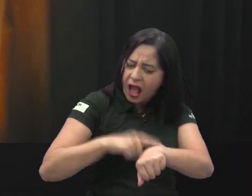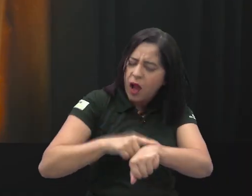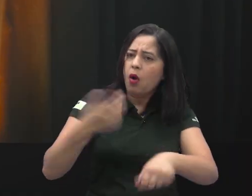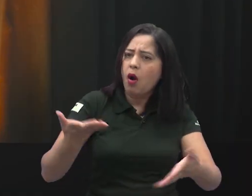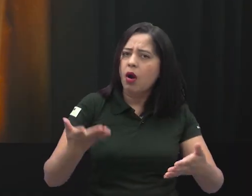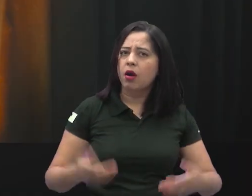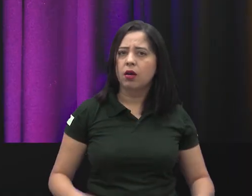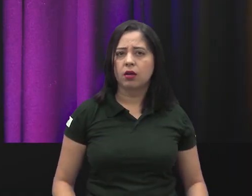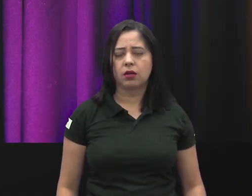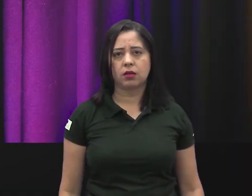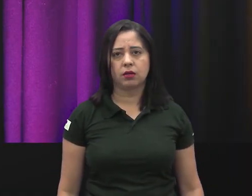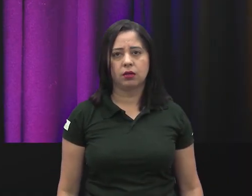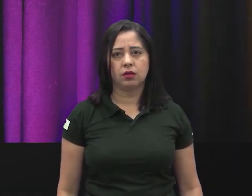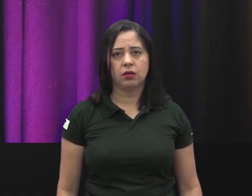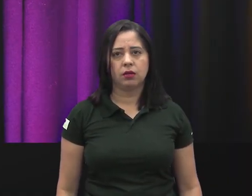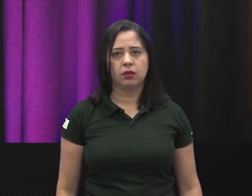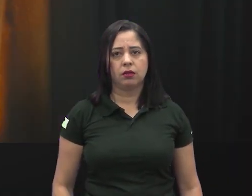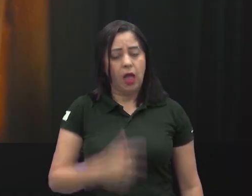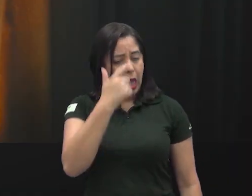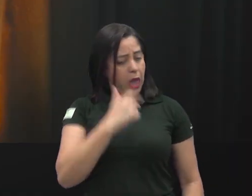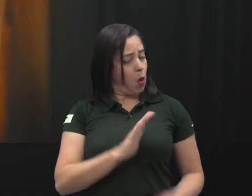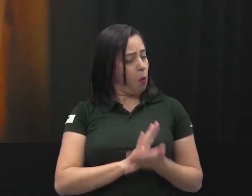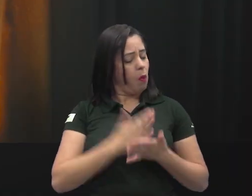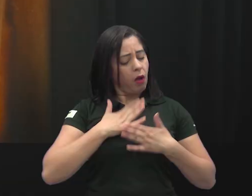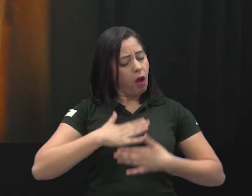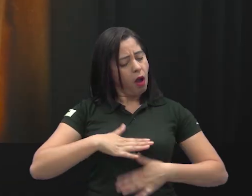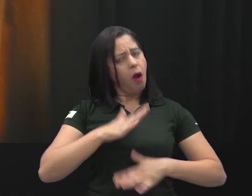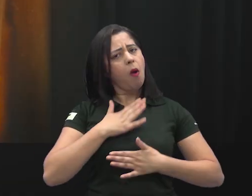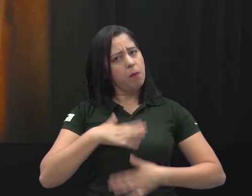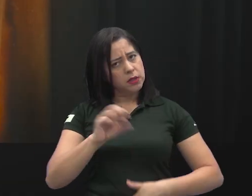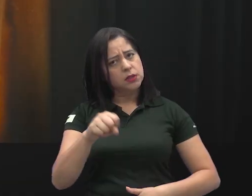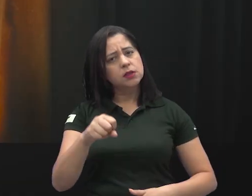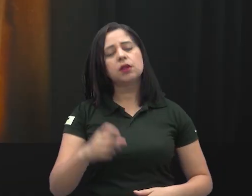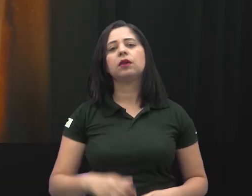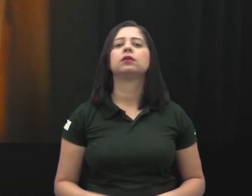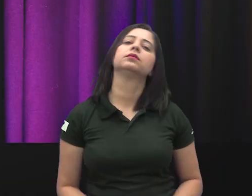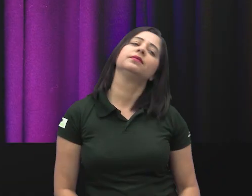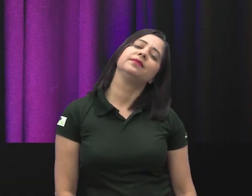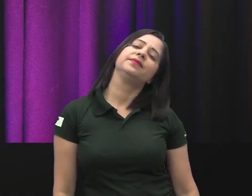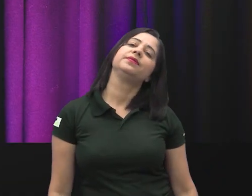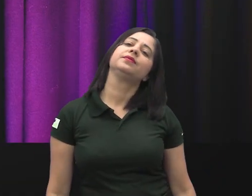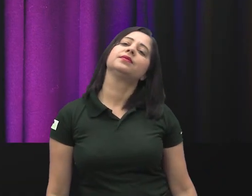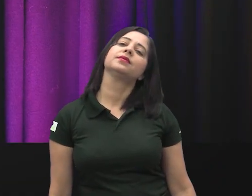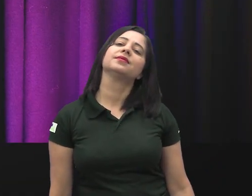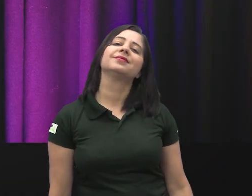Vem já. Mas eu estou calma.